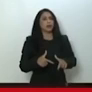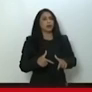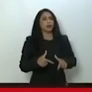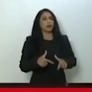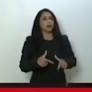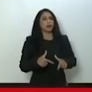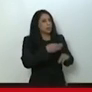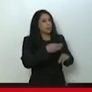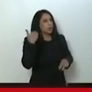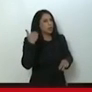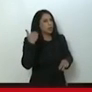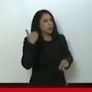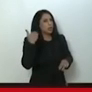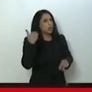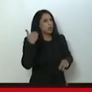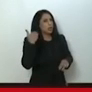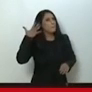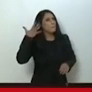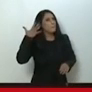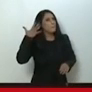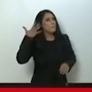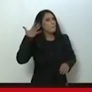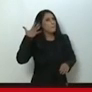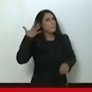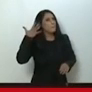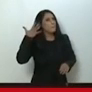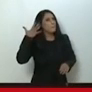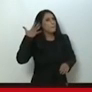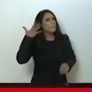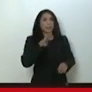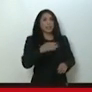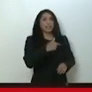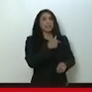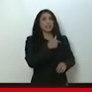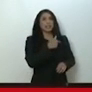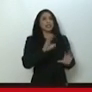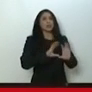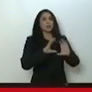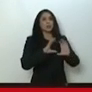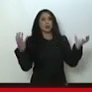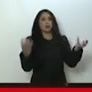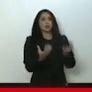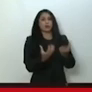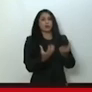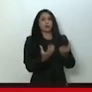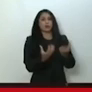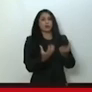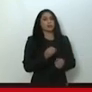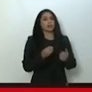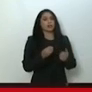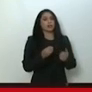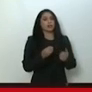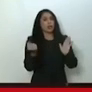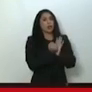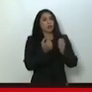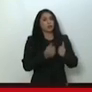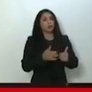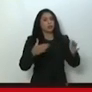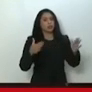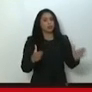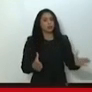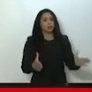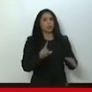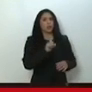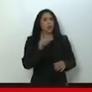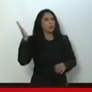a célebre palestra a conferência da OAB a sétima conferência que é Marco na reabertura constitucional